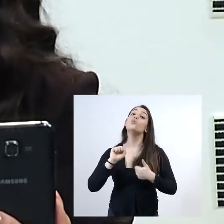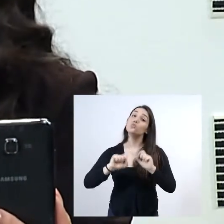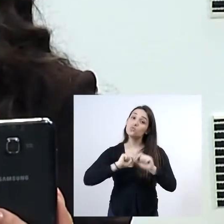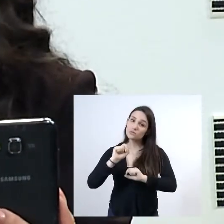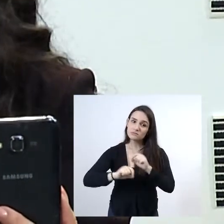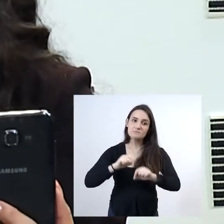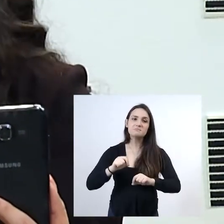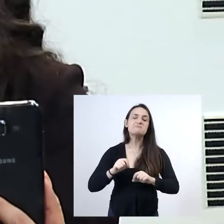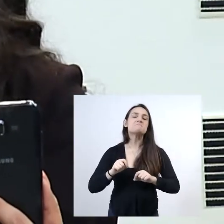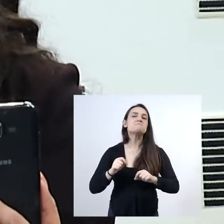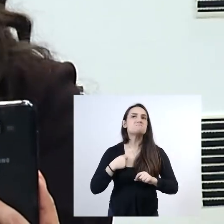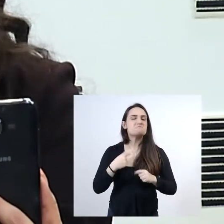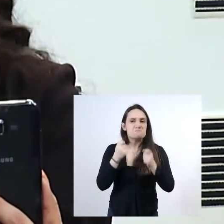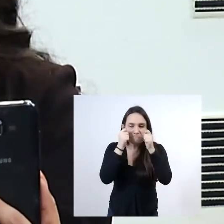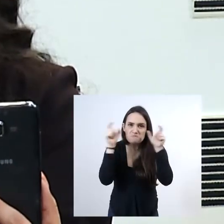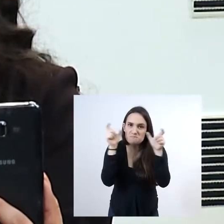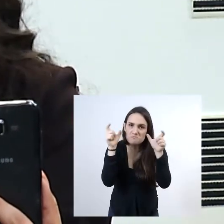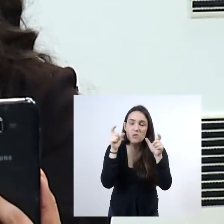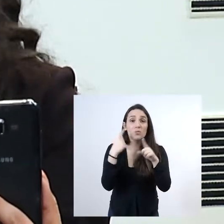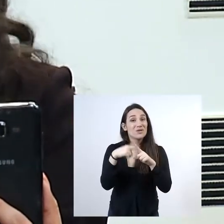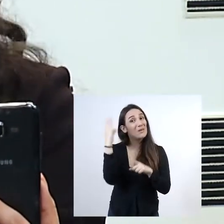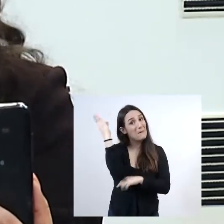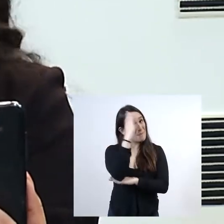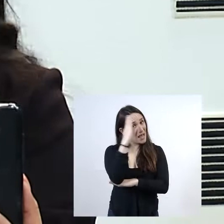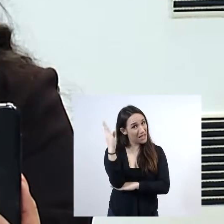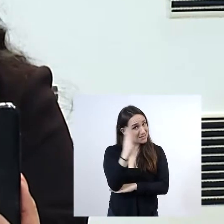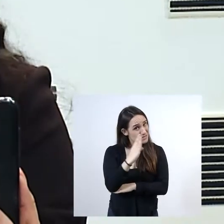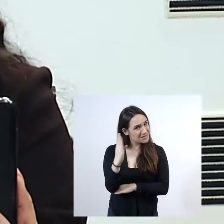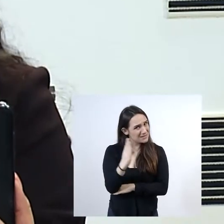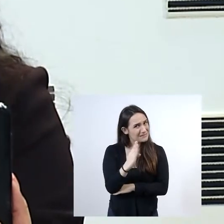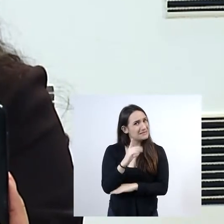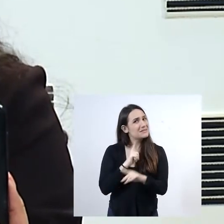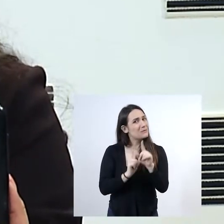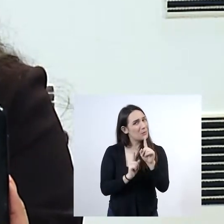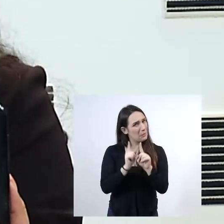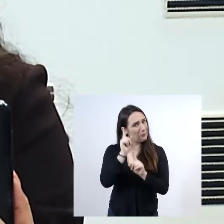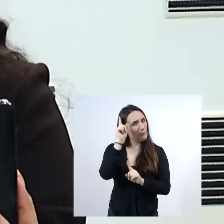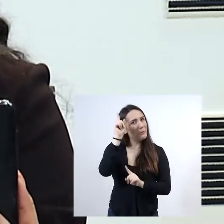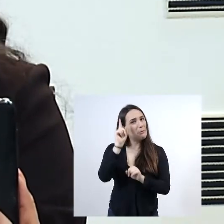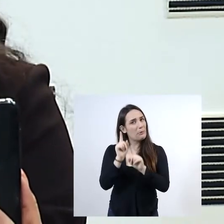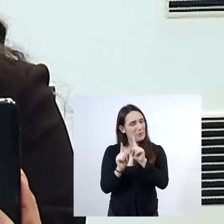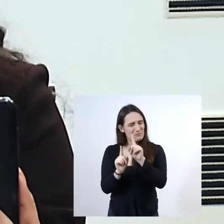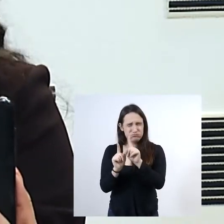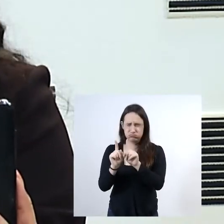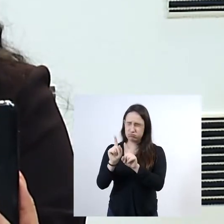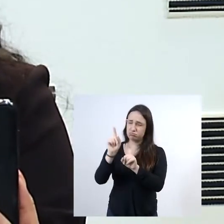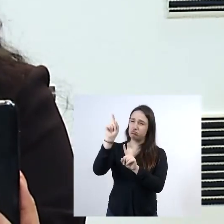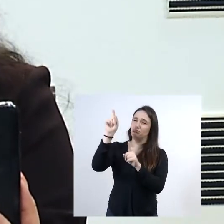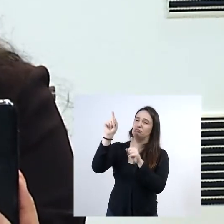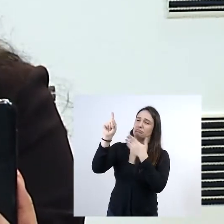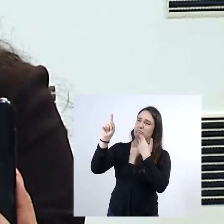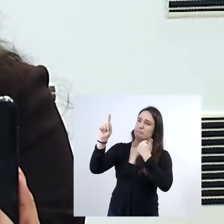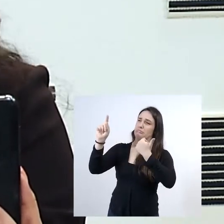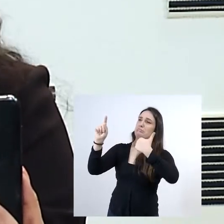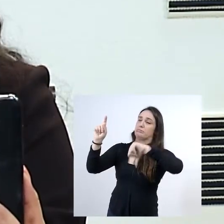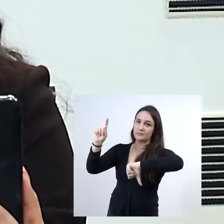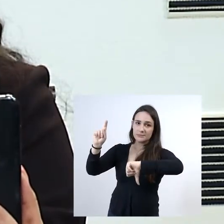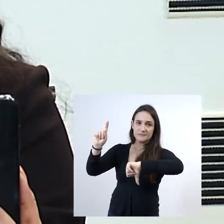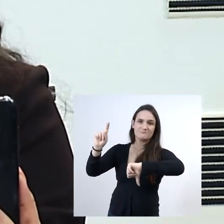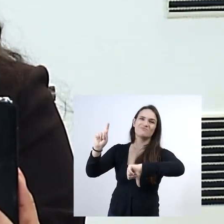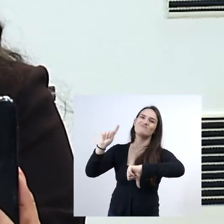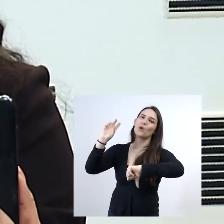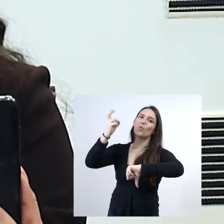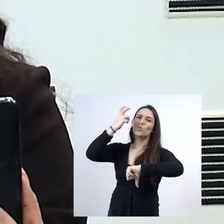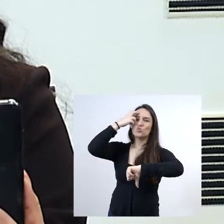que o Brasil tem índices bem vergonhosos, vamos assim dizer, uma questão cultural até,